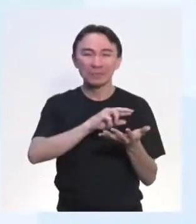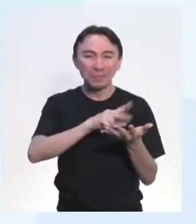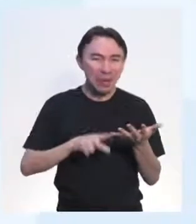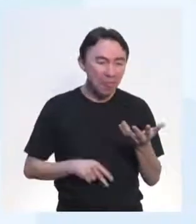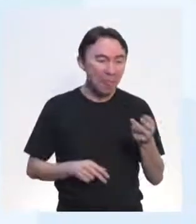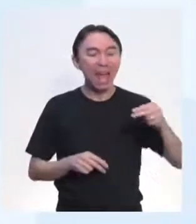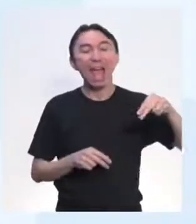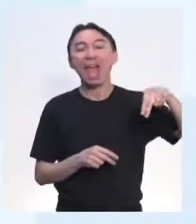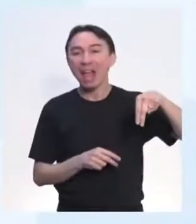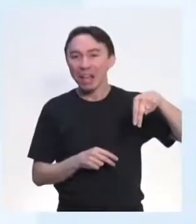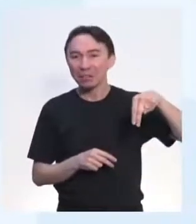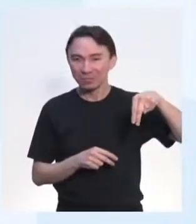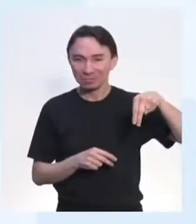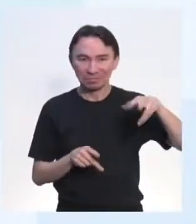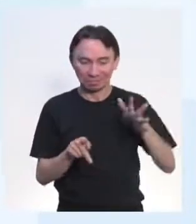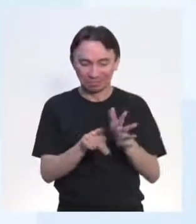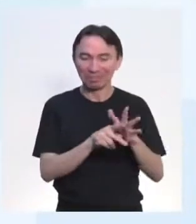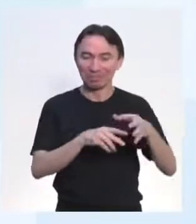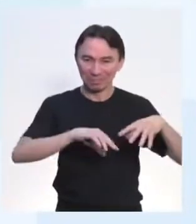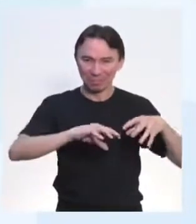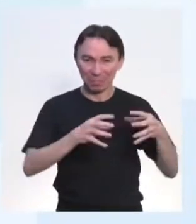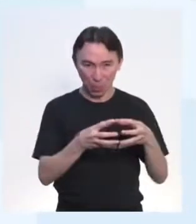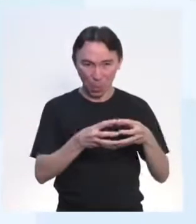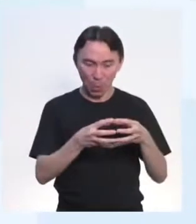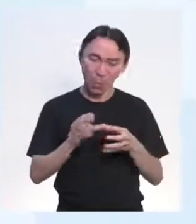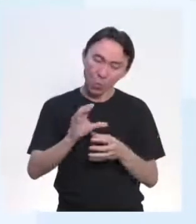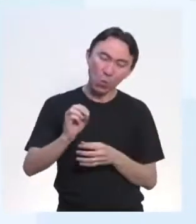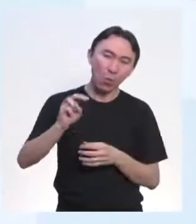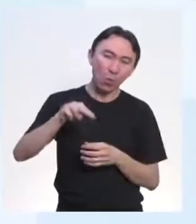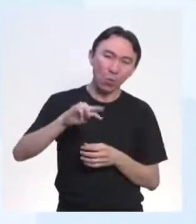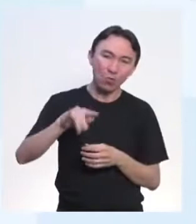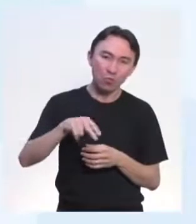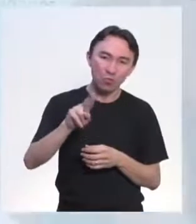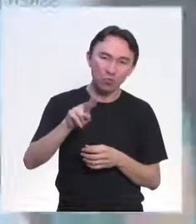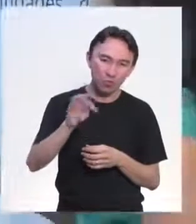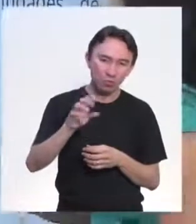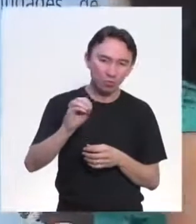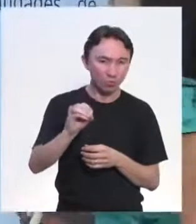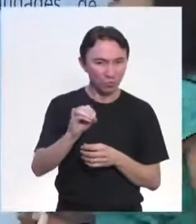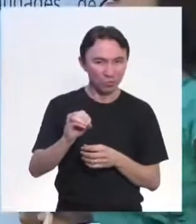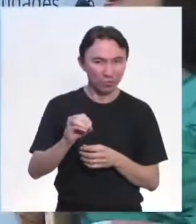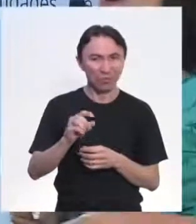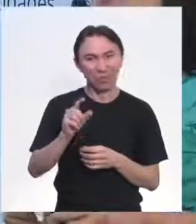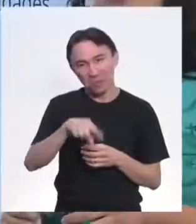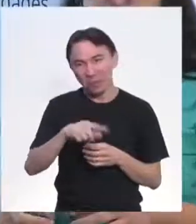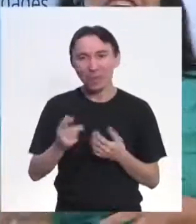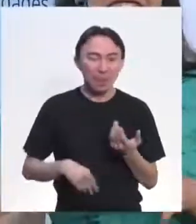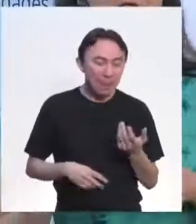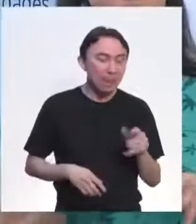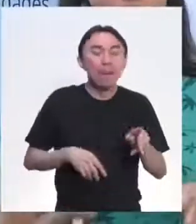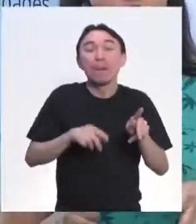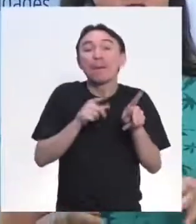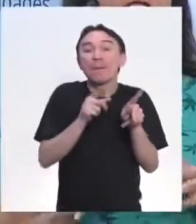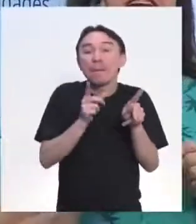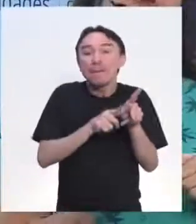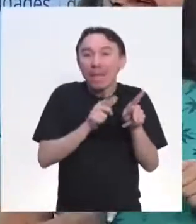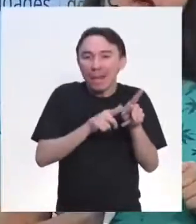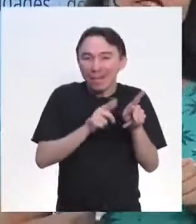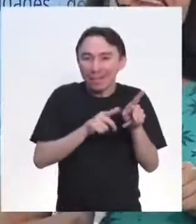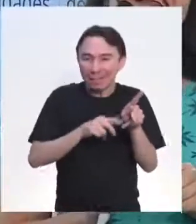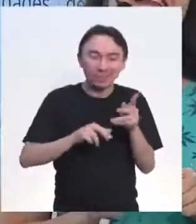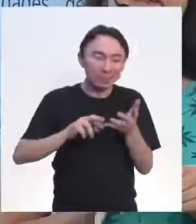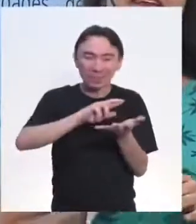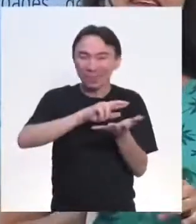um conjunto em subconjuntos com P elementos, aonde a ordem não